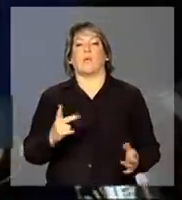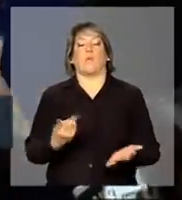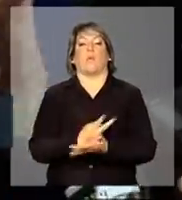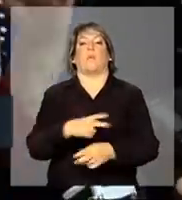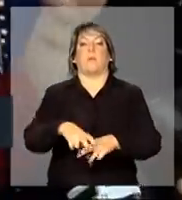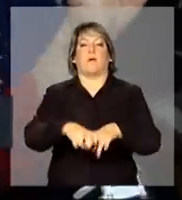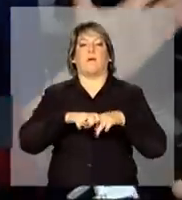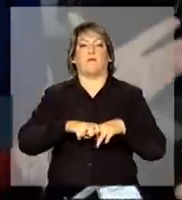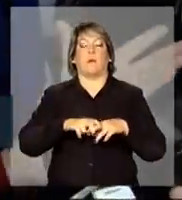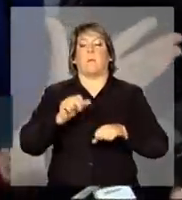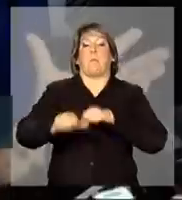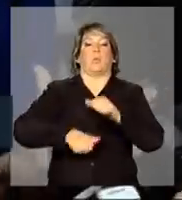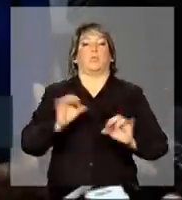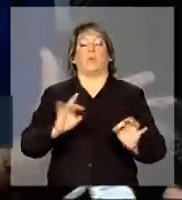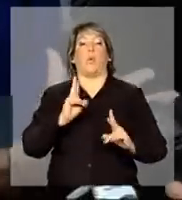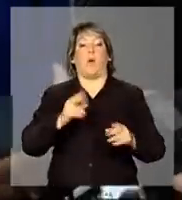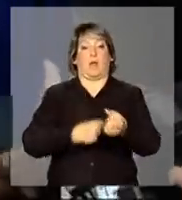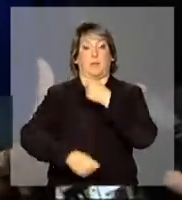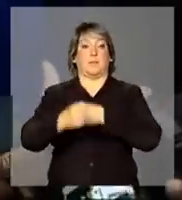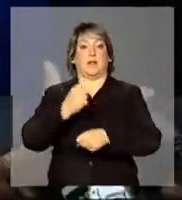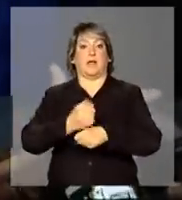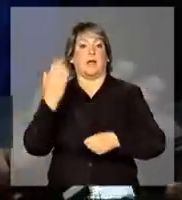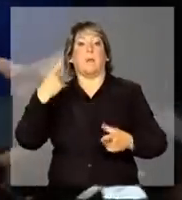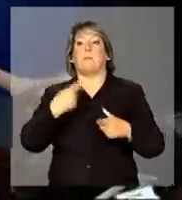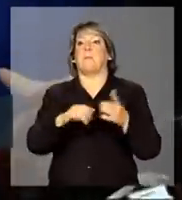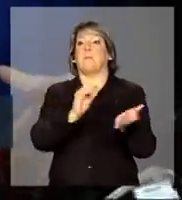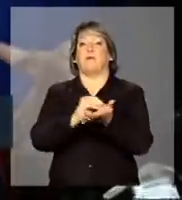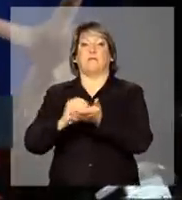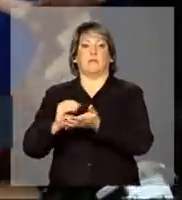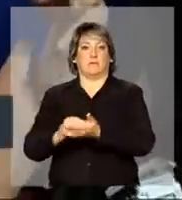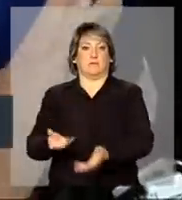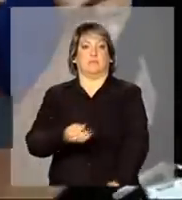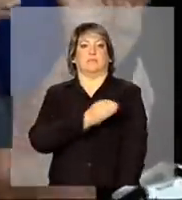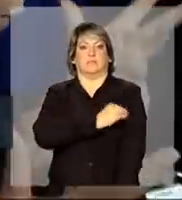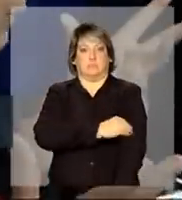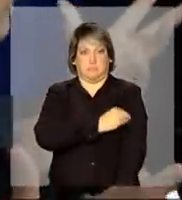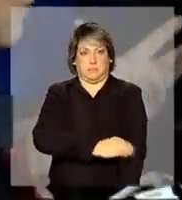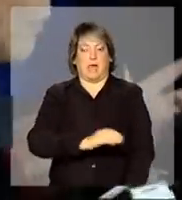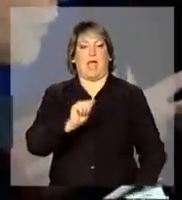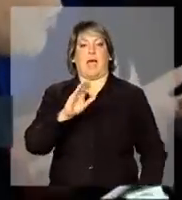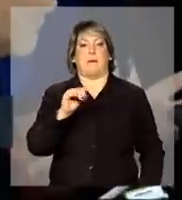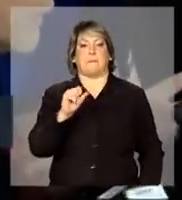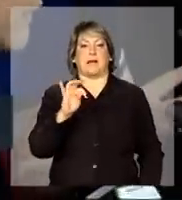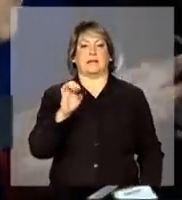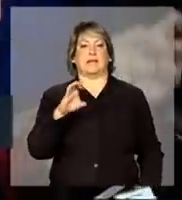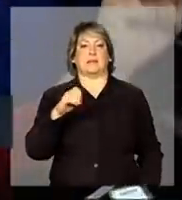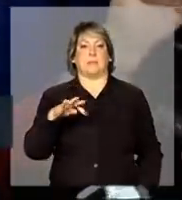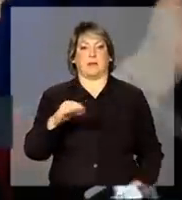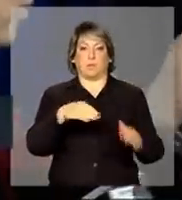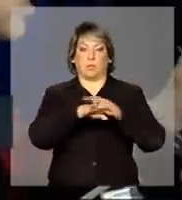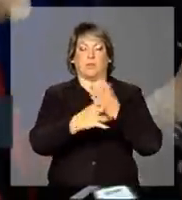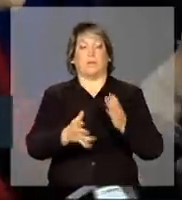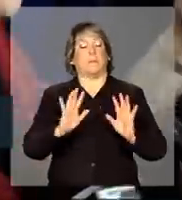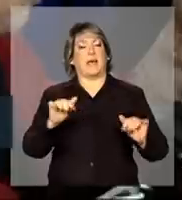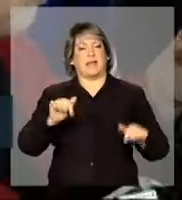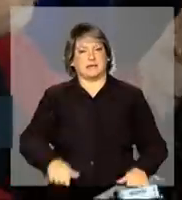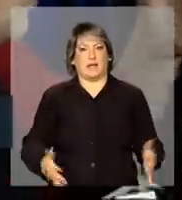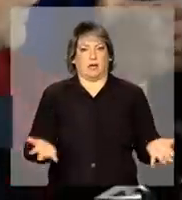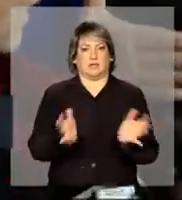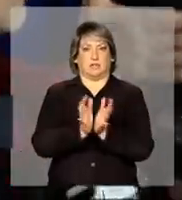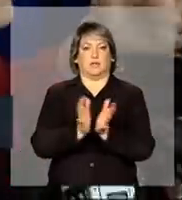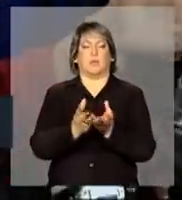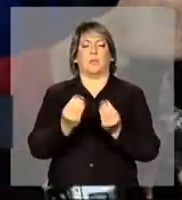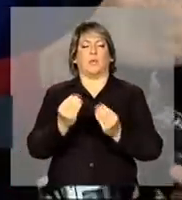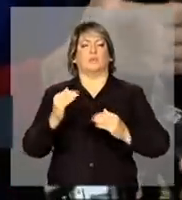no passado, quando houve problema de abastecimento. Hoje, esse setor é extremamente flexível. Um,